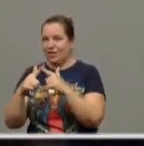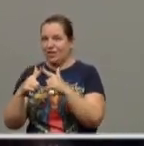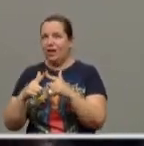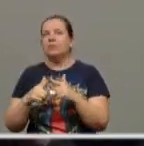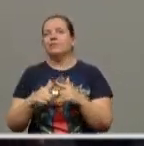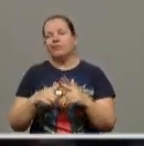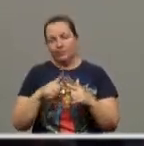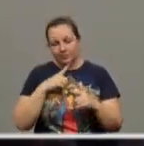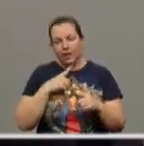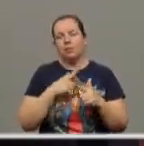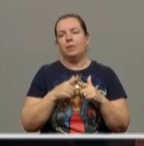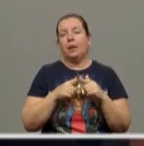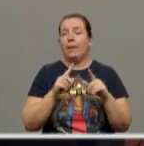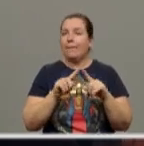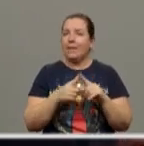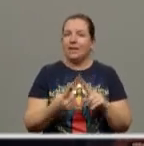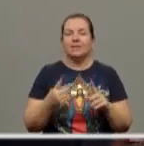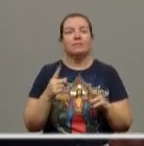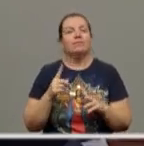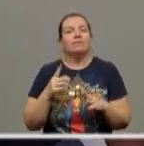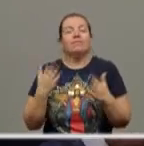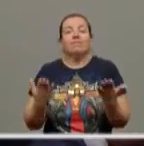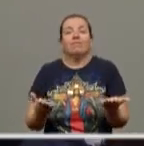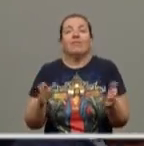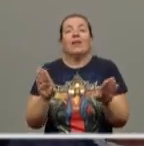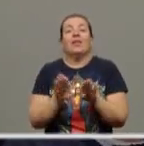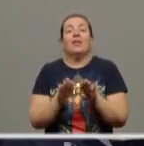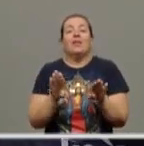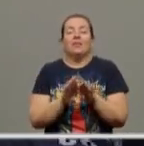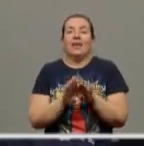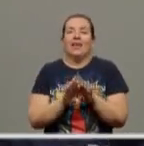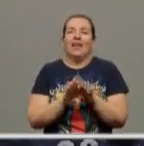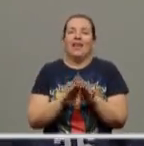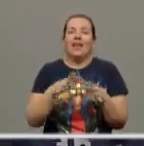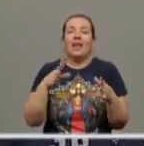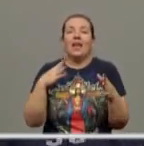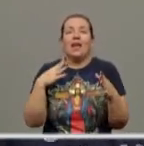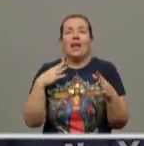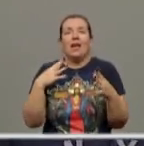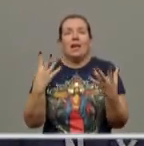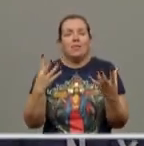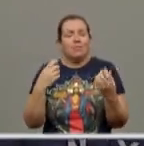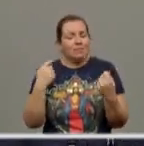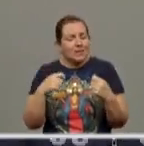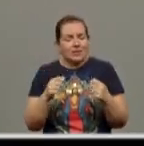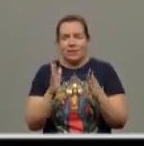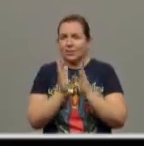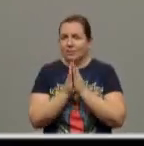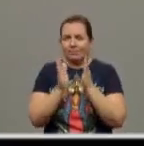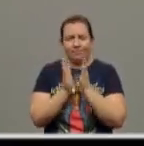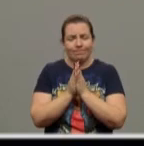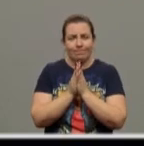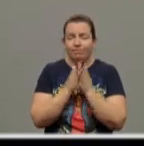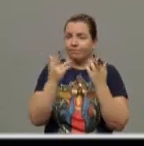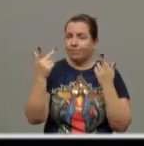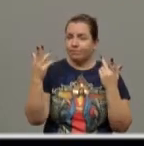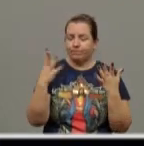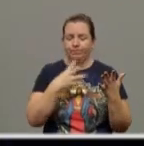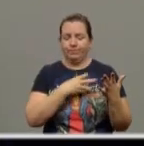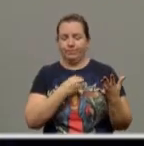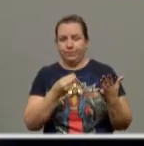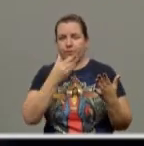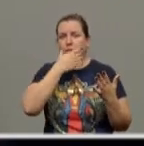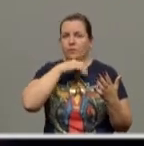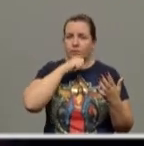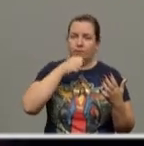verdade. Porém, aí entra também essa situação da oração. A oração dos filhos e a oração, a